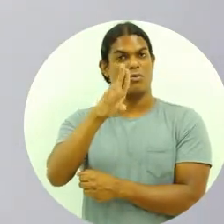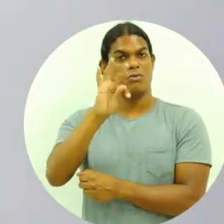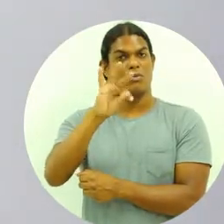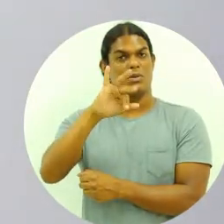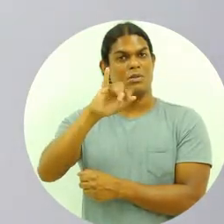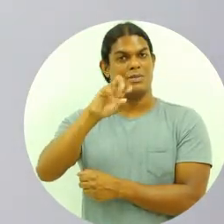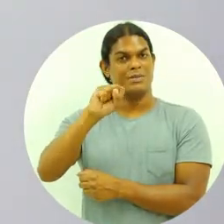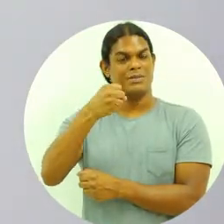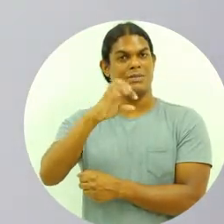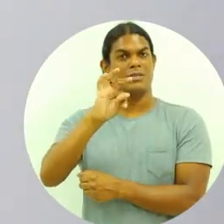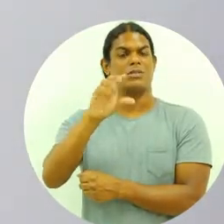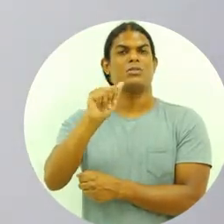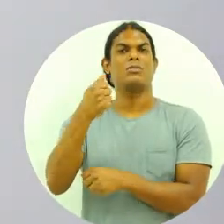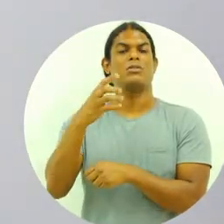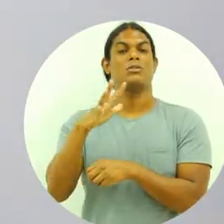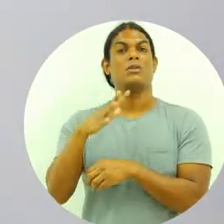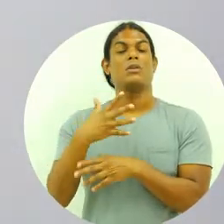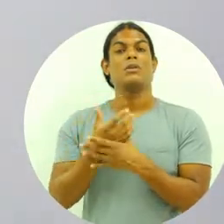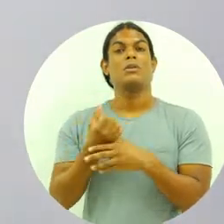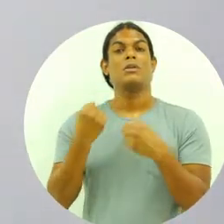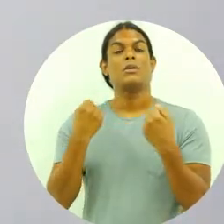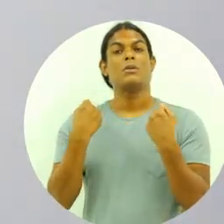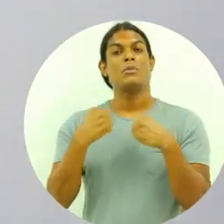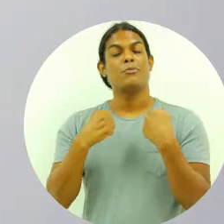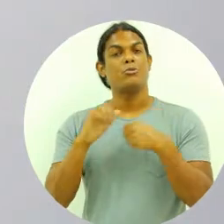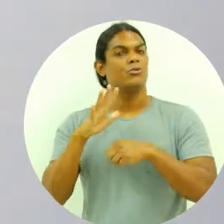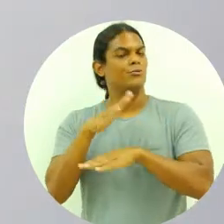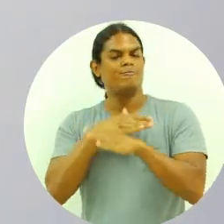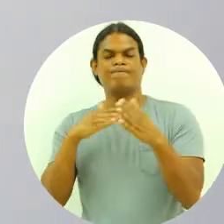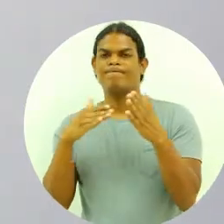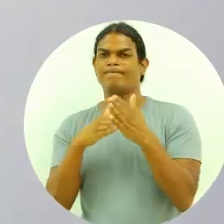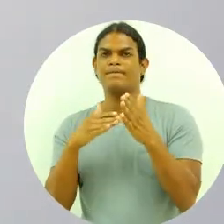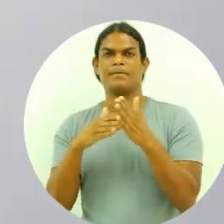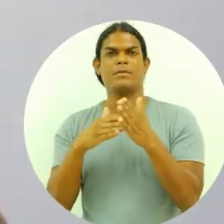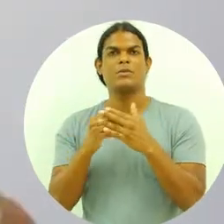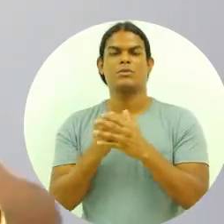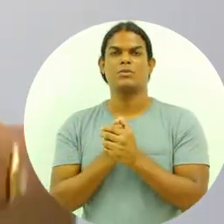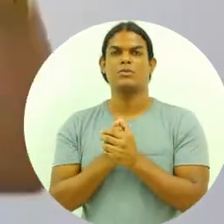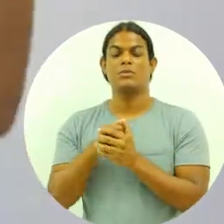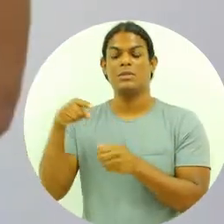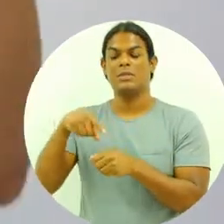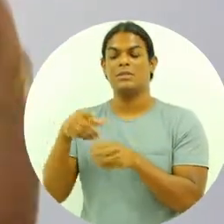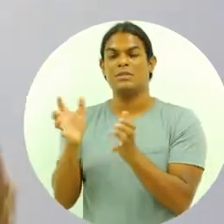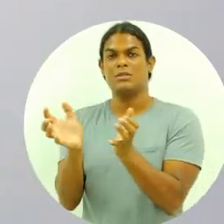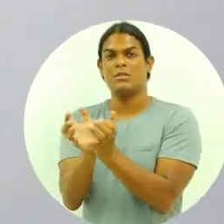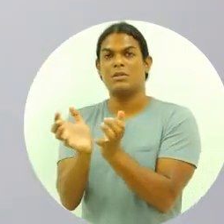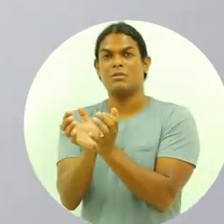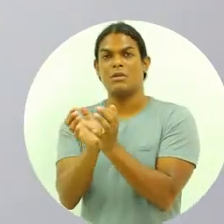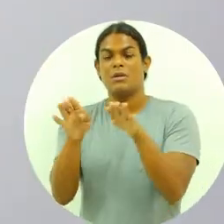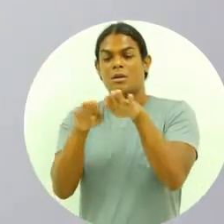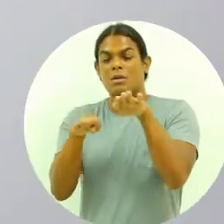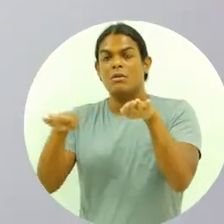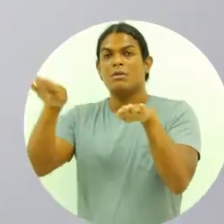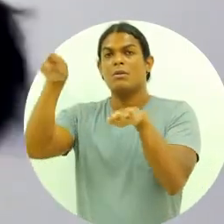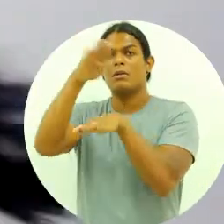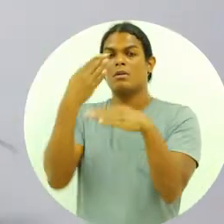os administrados eram apenas súditos extremamente oprimidos pelo poder daquele estado